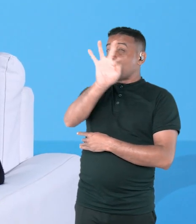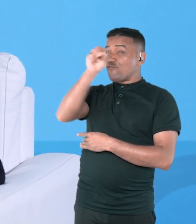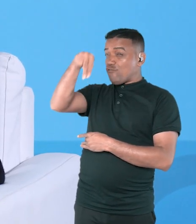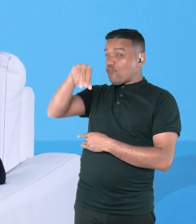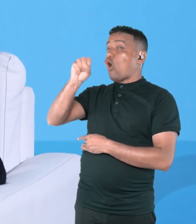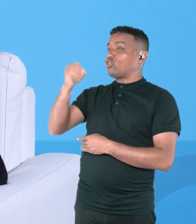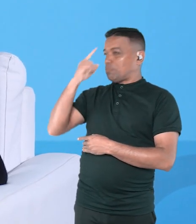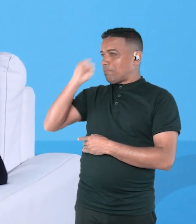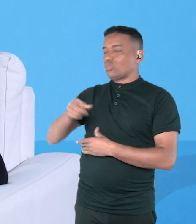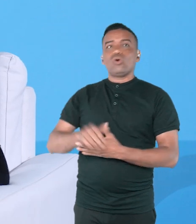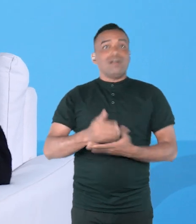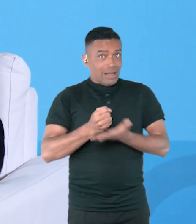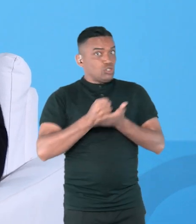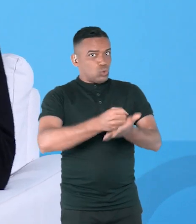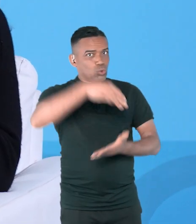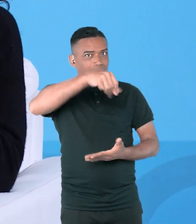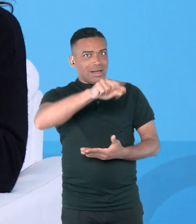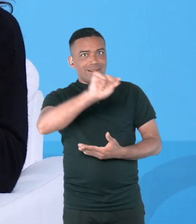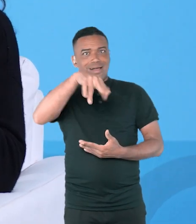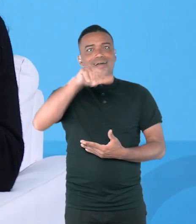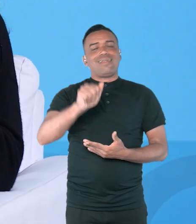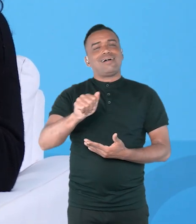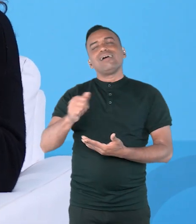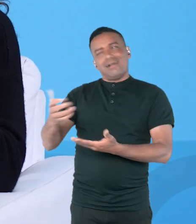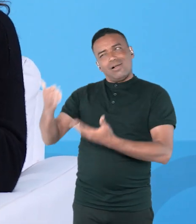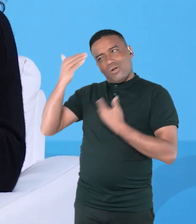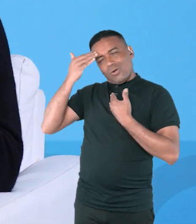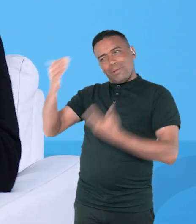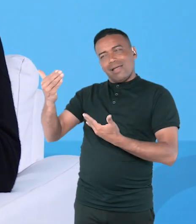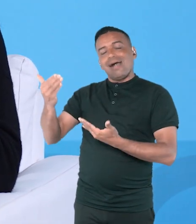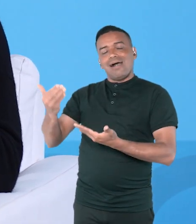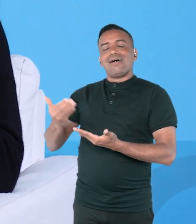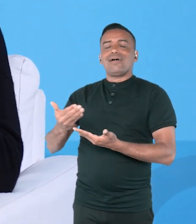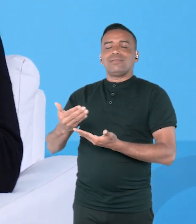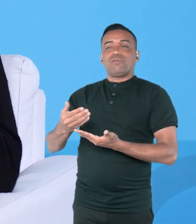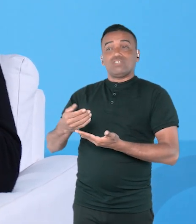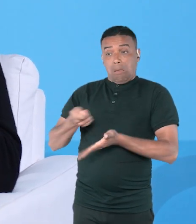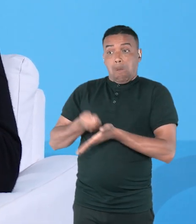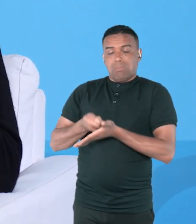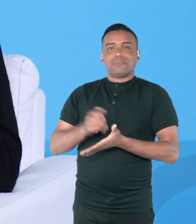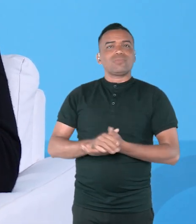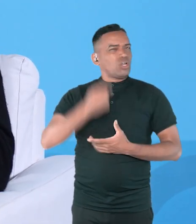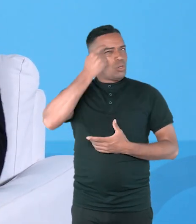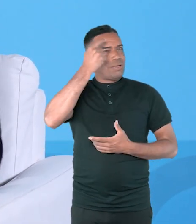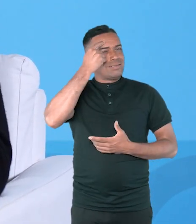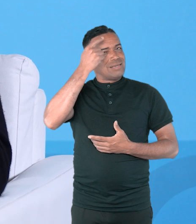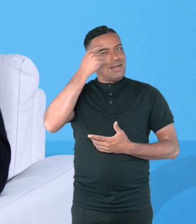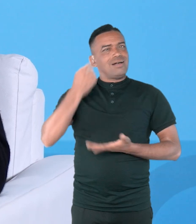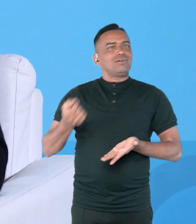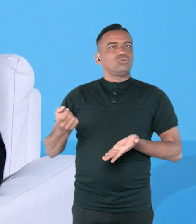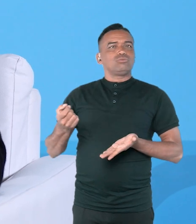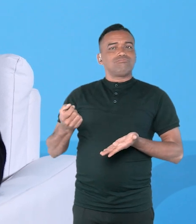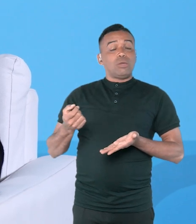pergunta. Ô, Mariana, ajuda também aí, Mariana. Obrigada por essa arma na minha cabeça. Não, mas eu estou pensando, eu estou tendo